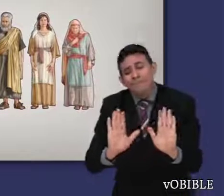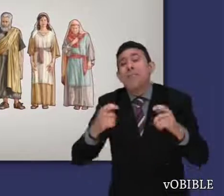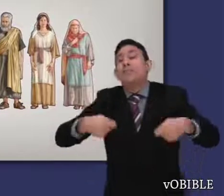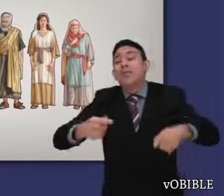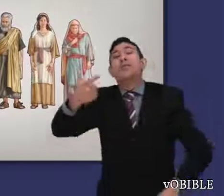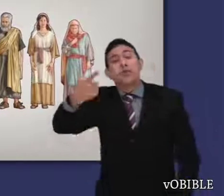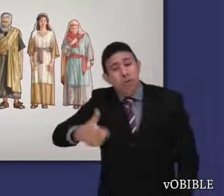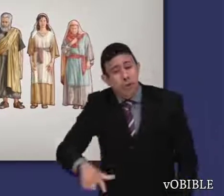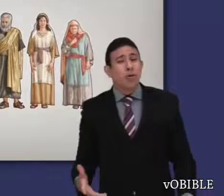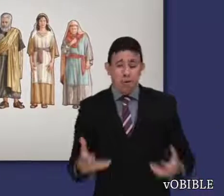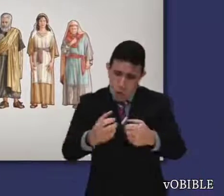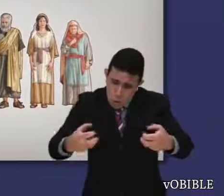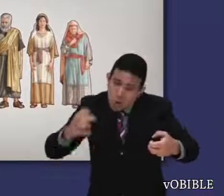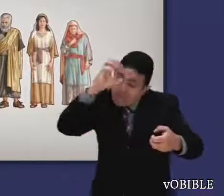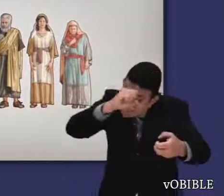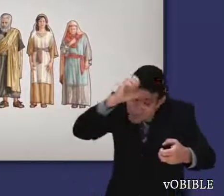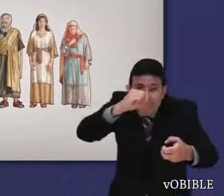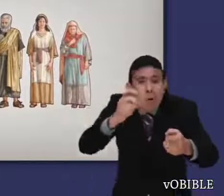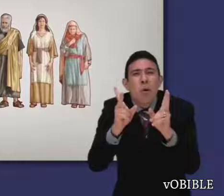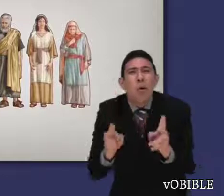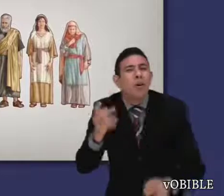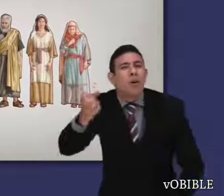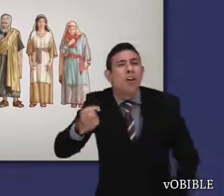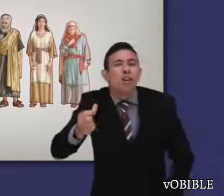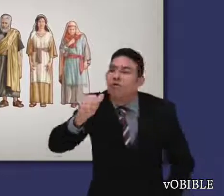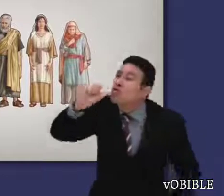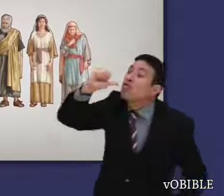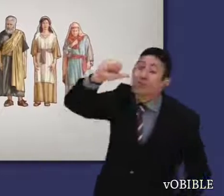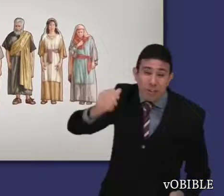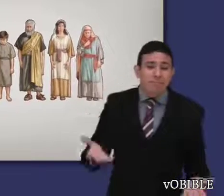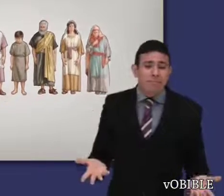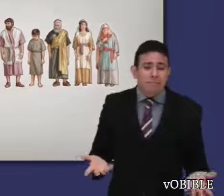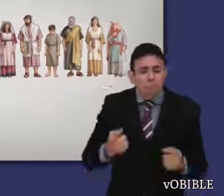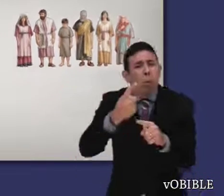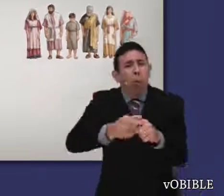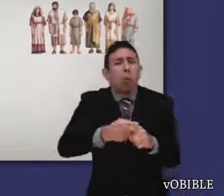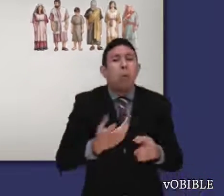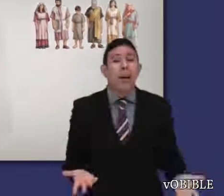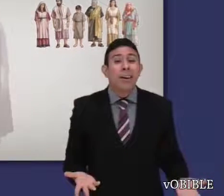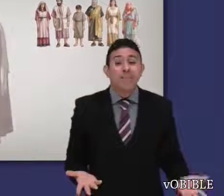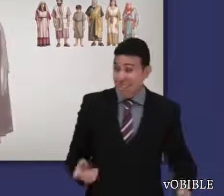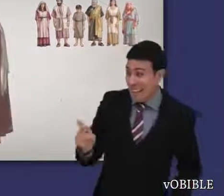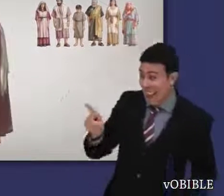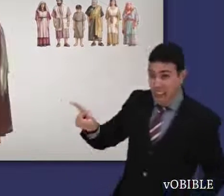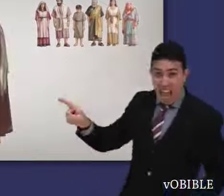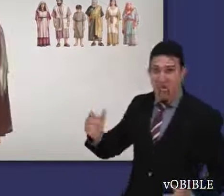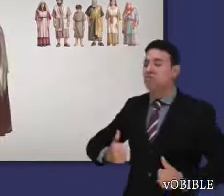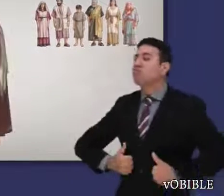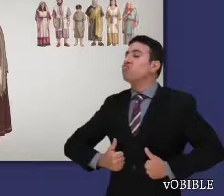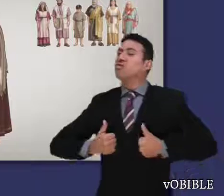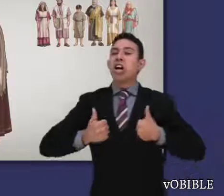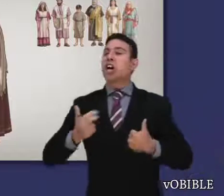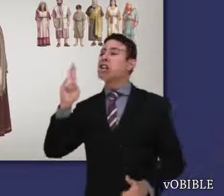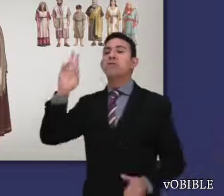precisar de leite, em vez de alimento sólido. Isso era perigoso para sua fé por causa dos ataques dos líderes religiosos judeus